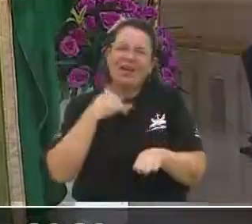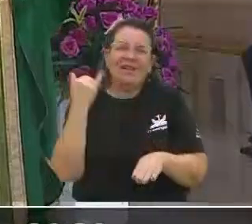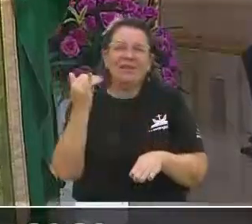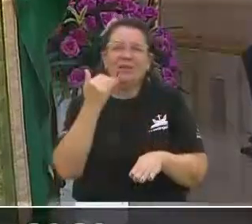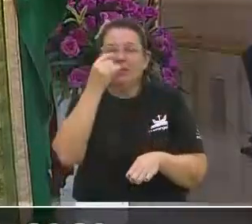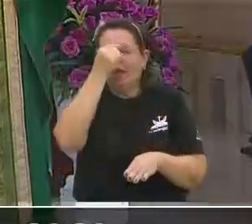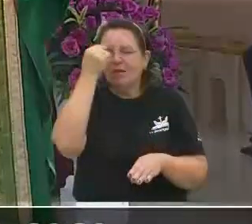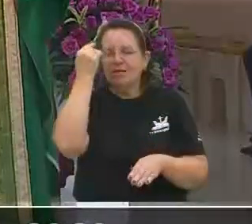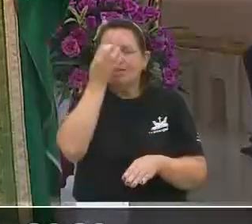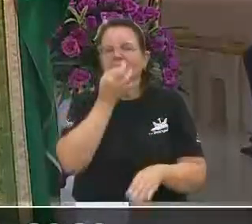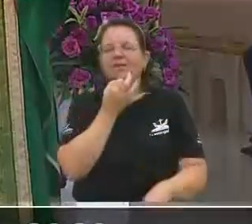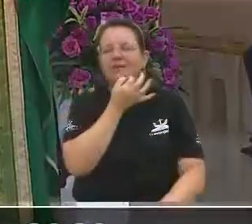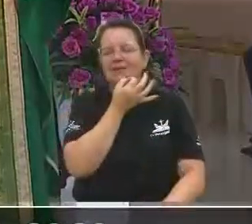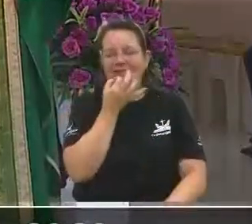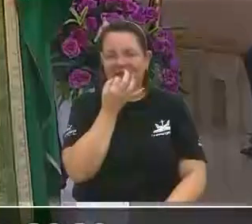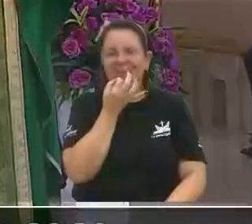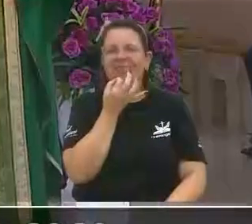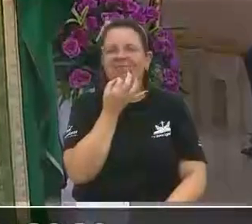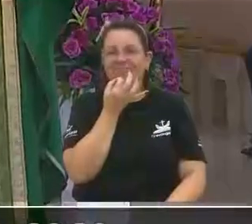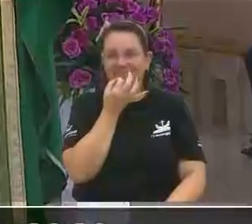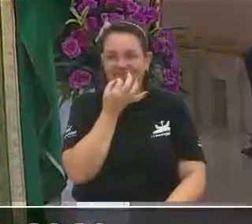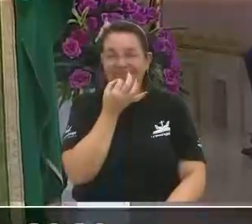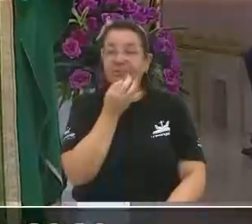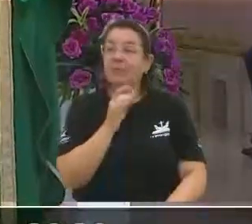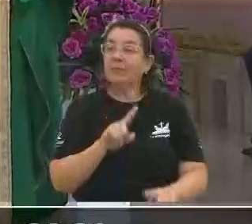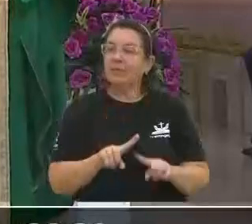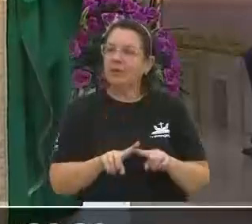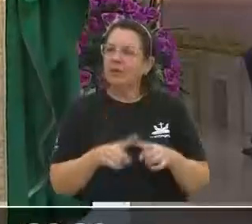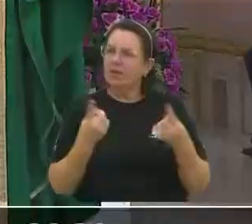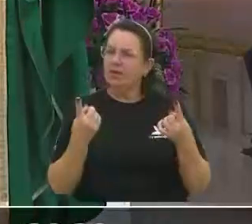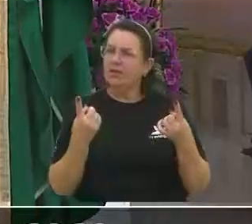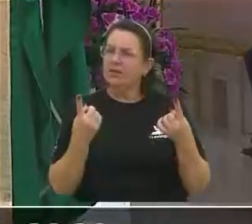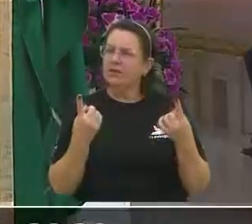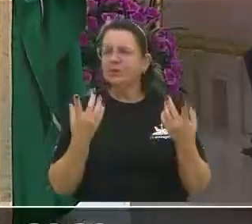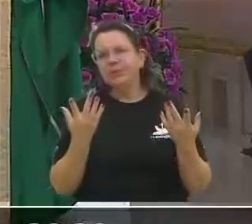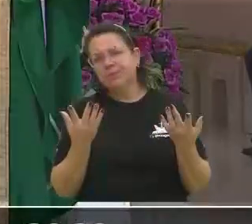da Santa comunhão mas